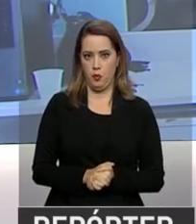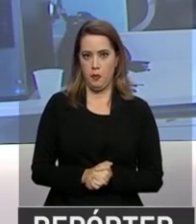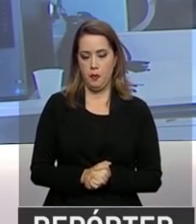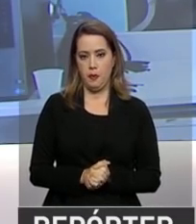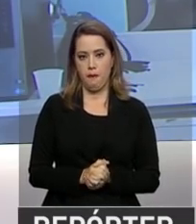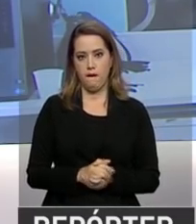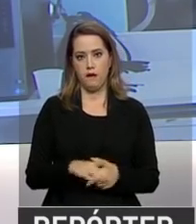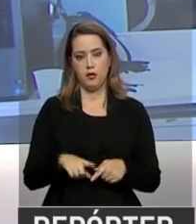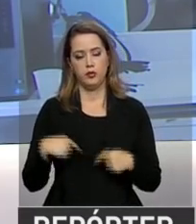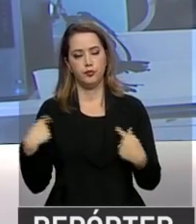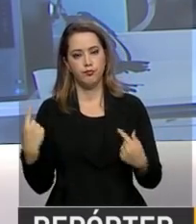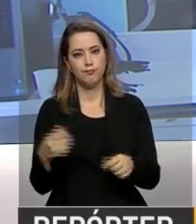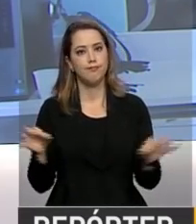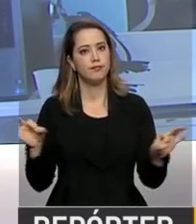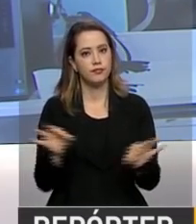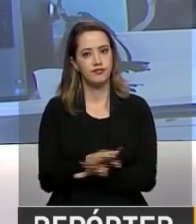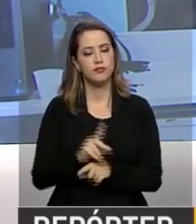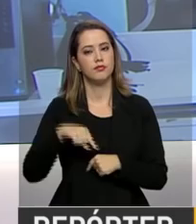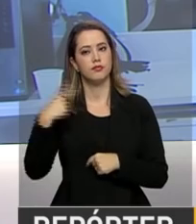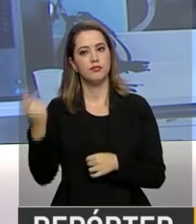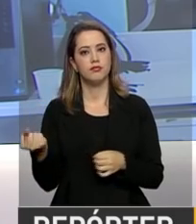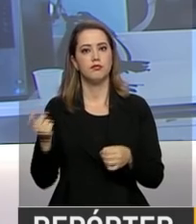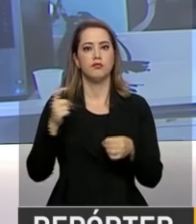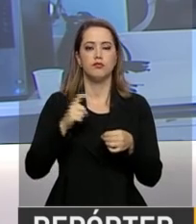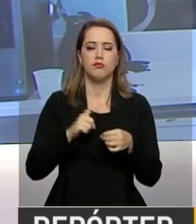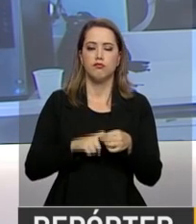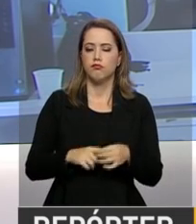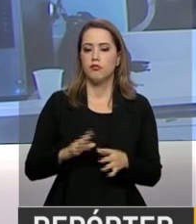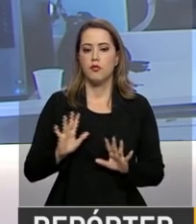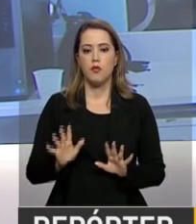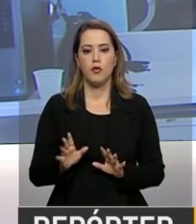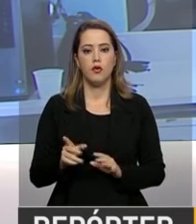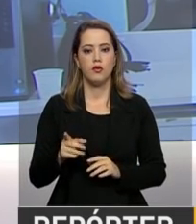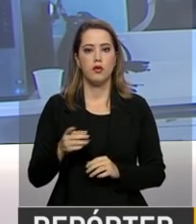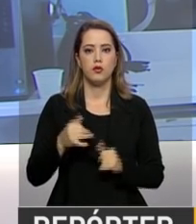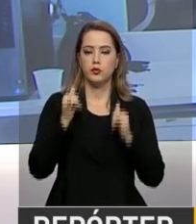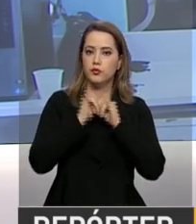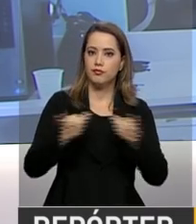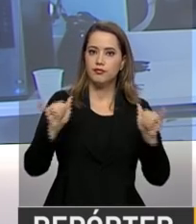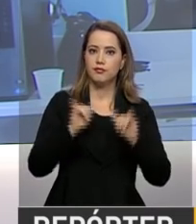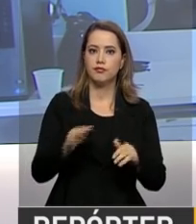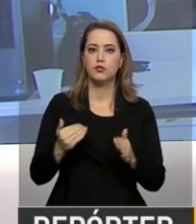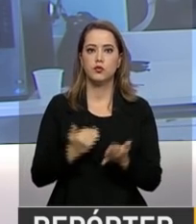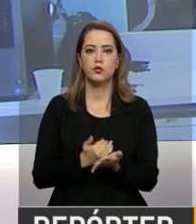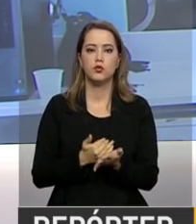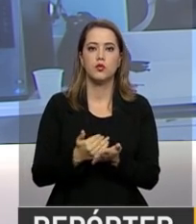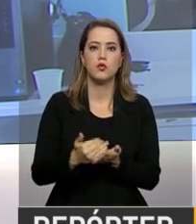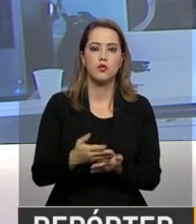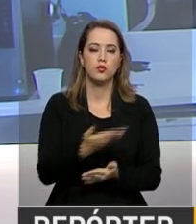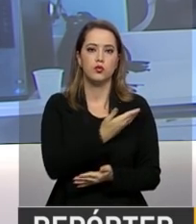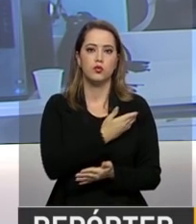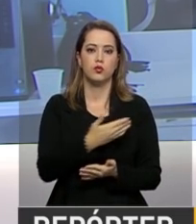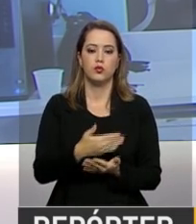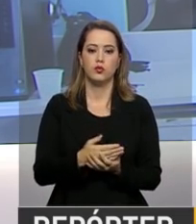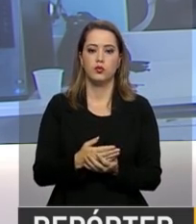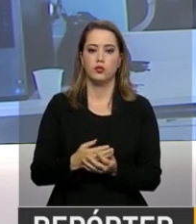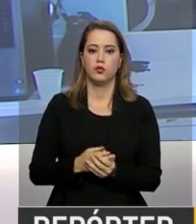Nós ficamos por aqui, voltamos a qualquer momento com outras informações, acompanhe as novidades também nas nossas